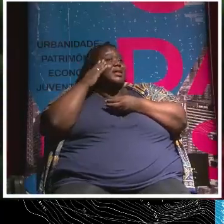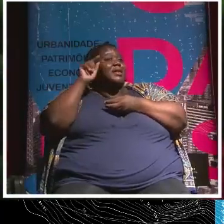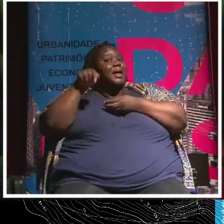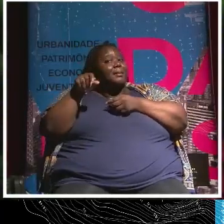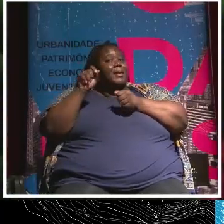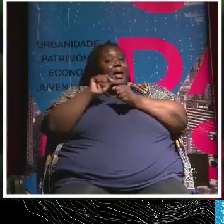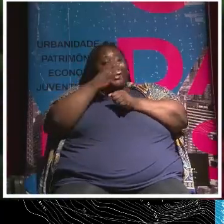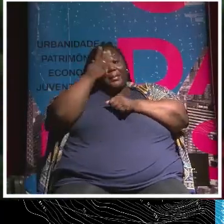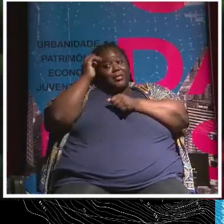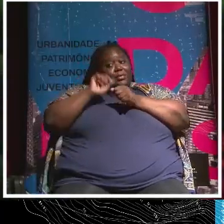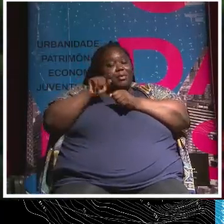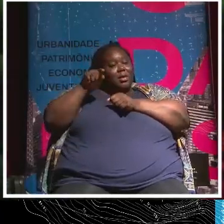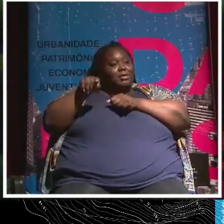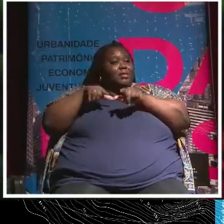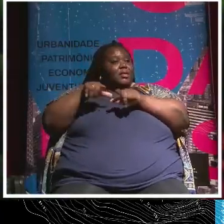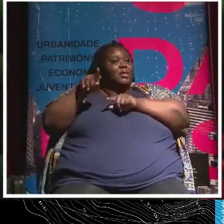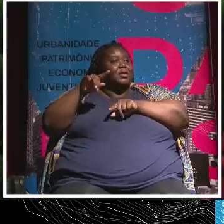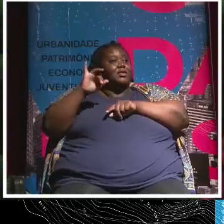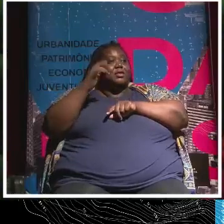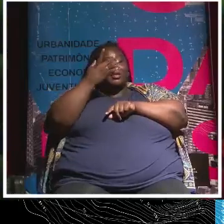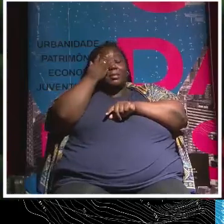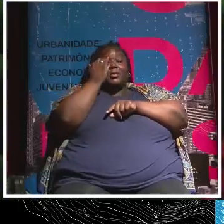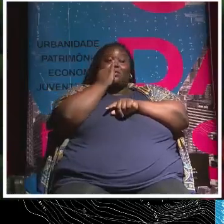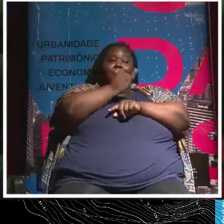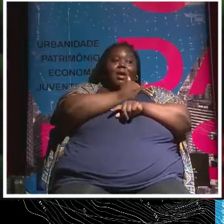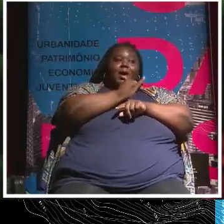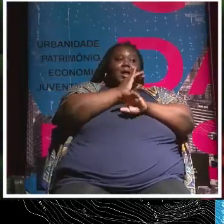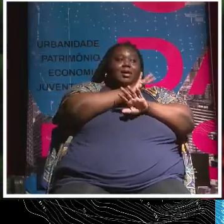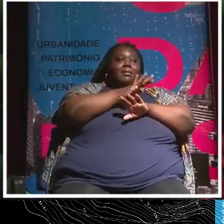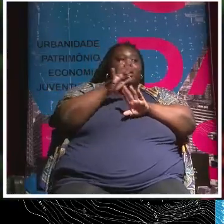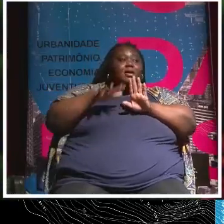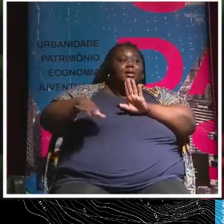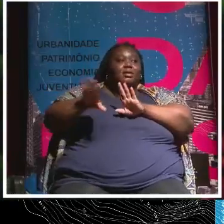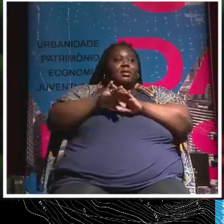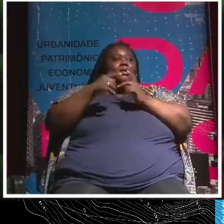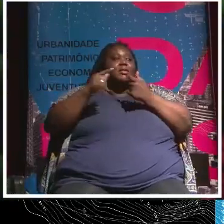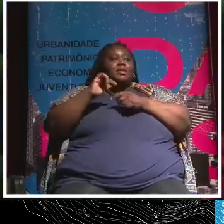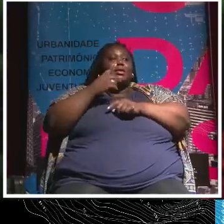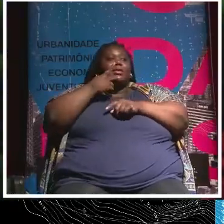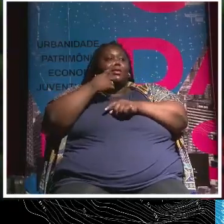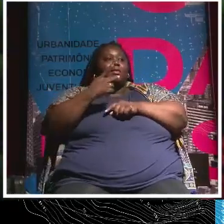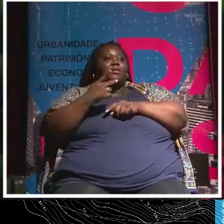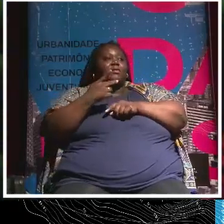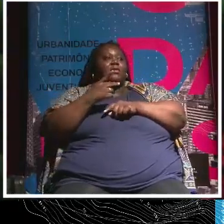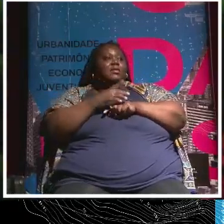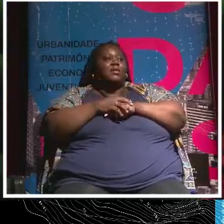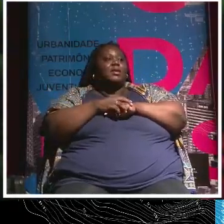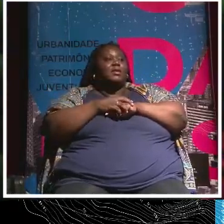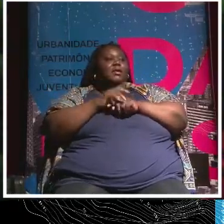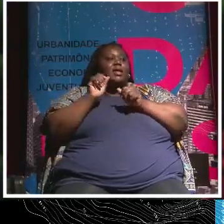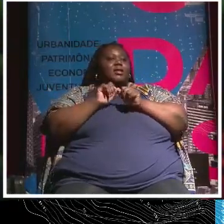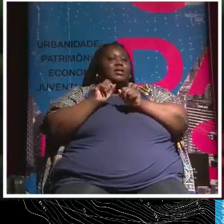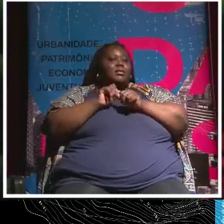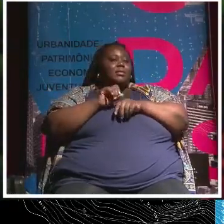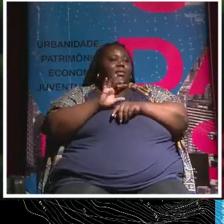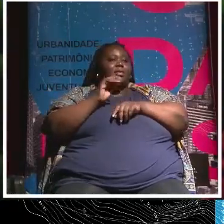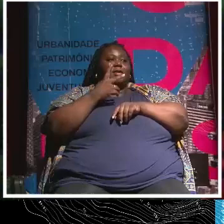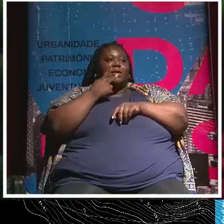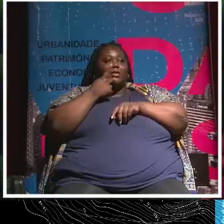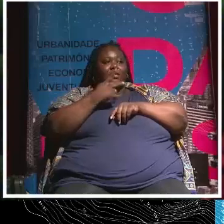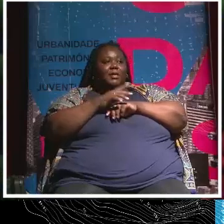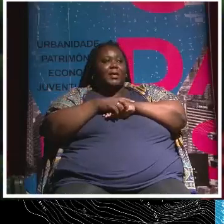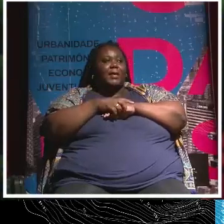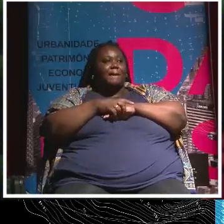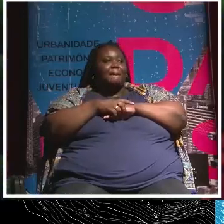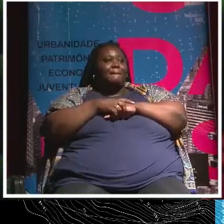ela é? Só se alguém vier e falar, mas geralmente no terreiro a gente não tem essa de ficar falando os próprios feitos. Eu só estou vindo aqui falar